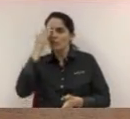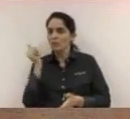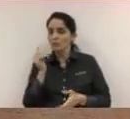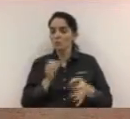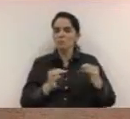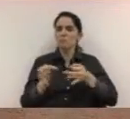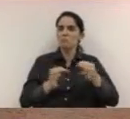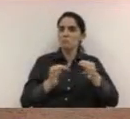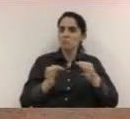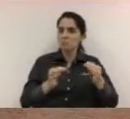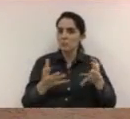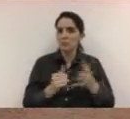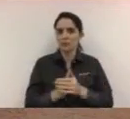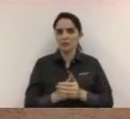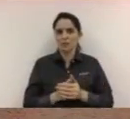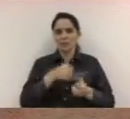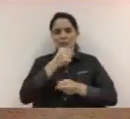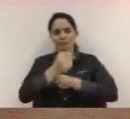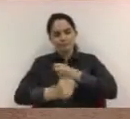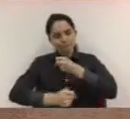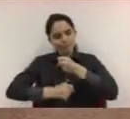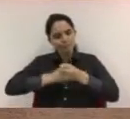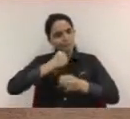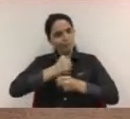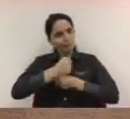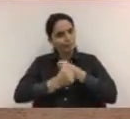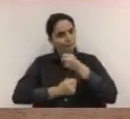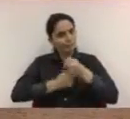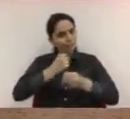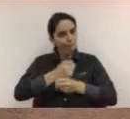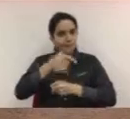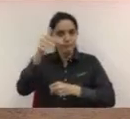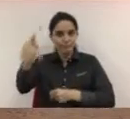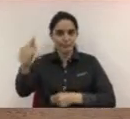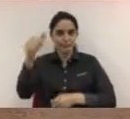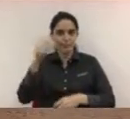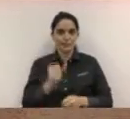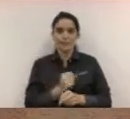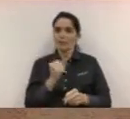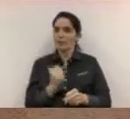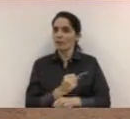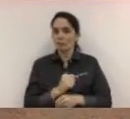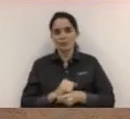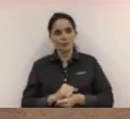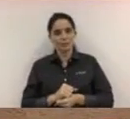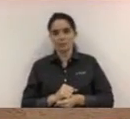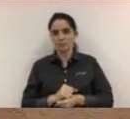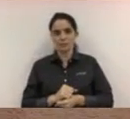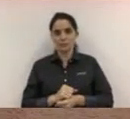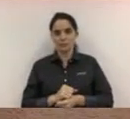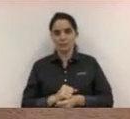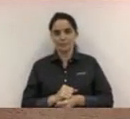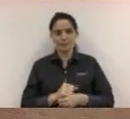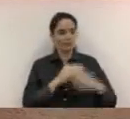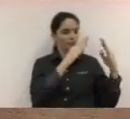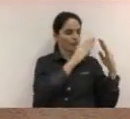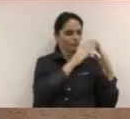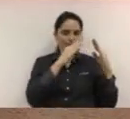passaram aproximadamente 7 anos e os imóveis dessa região não foram tombados de forma permanente e seguem a cada dia